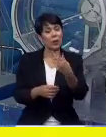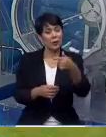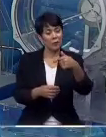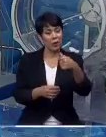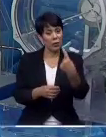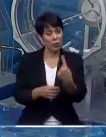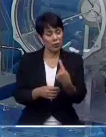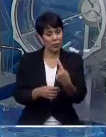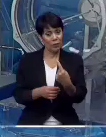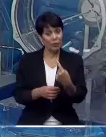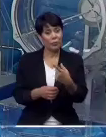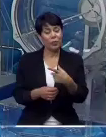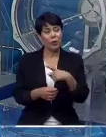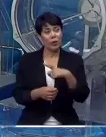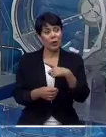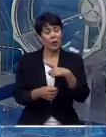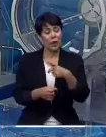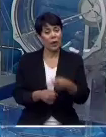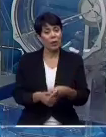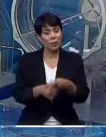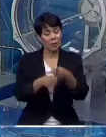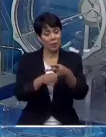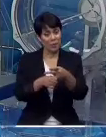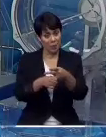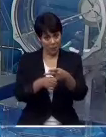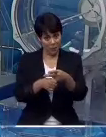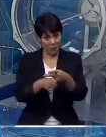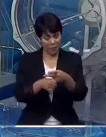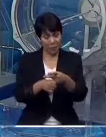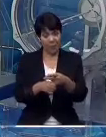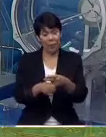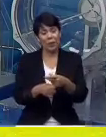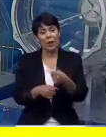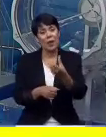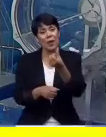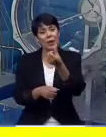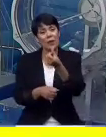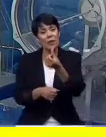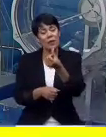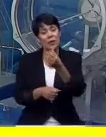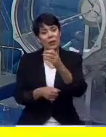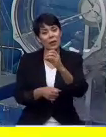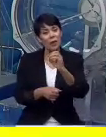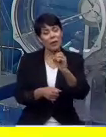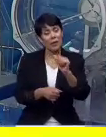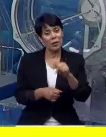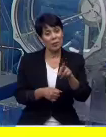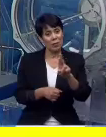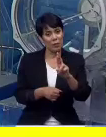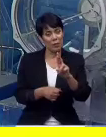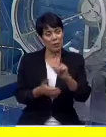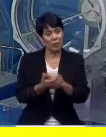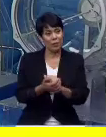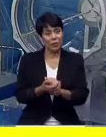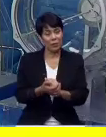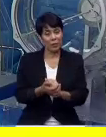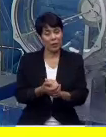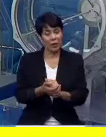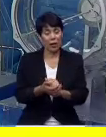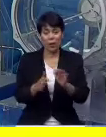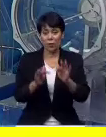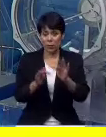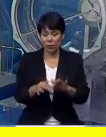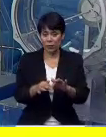1471 da Time Mania. E o valor estimado hoje, o prêmio estimado, é de R$ 600 mil, sendo que o valor exato